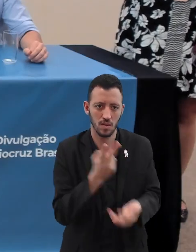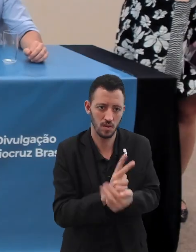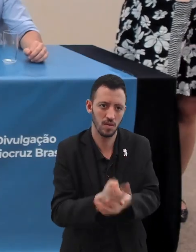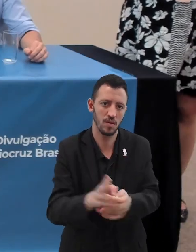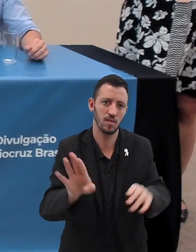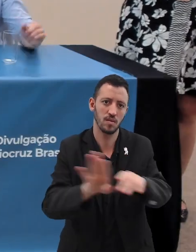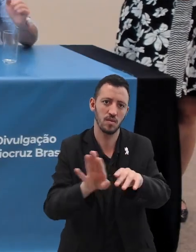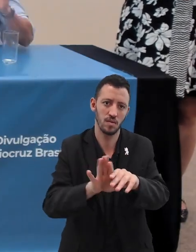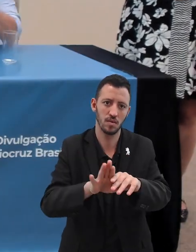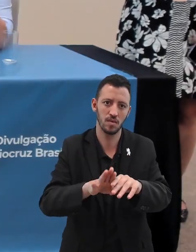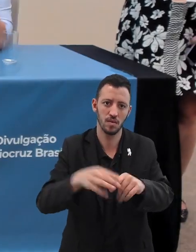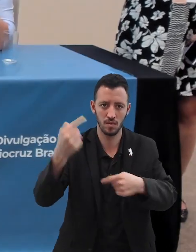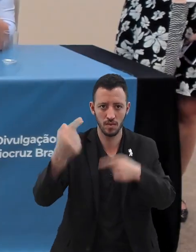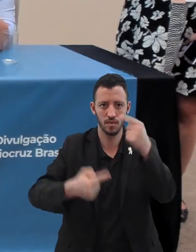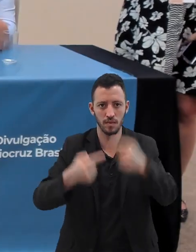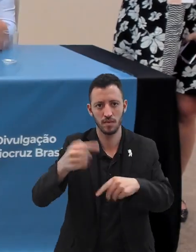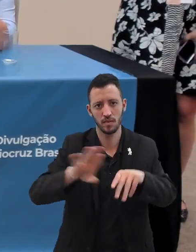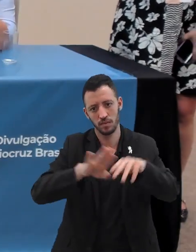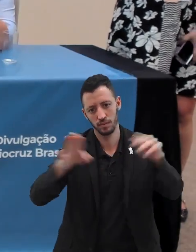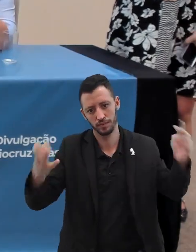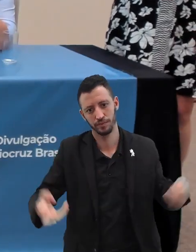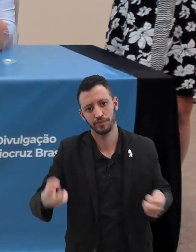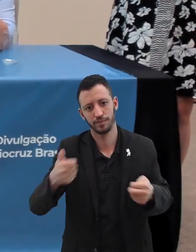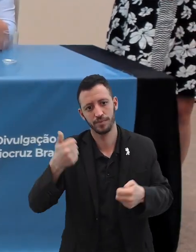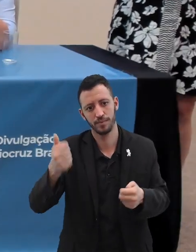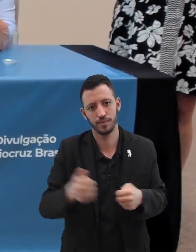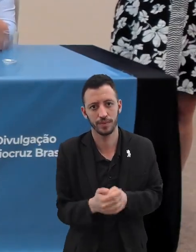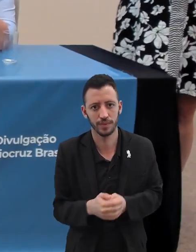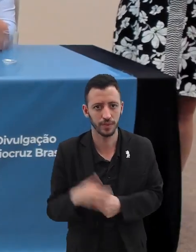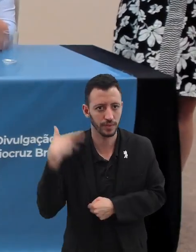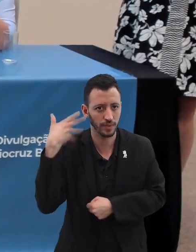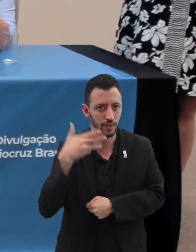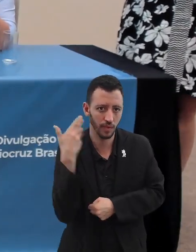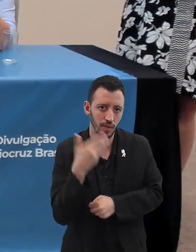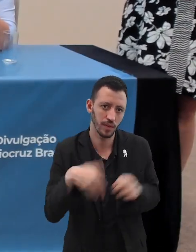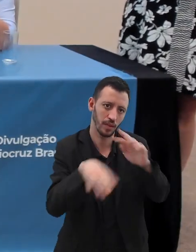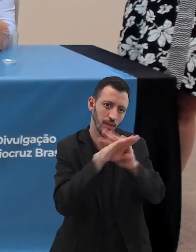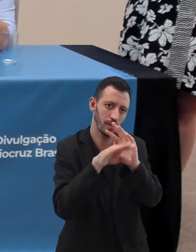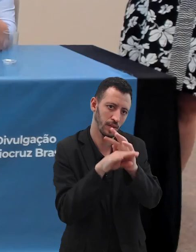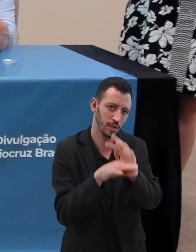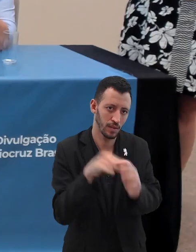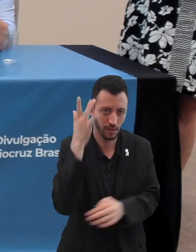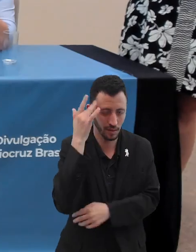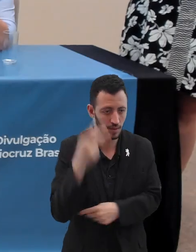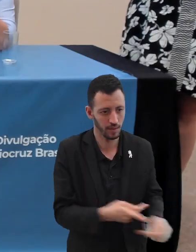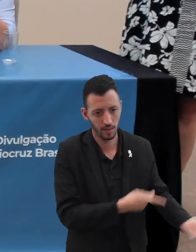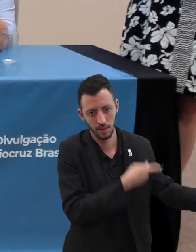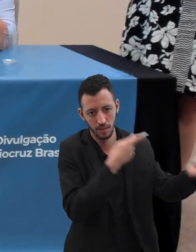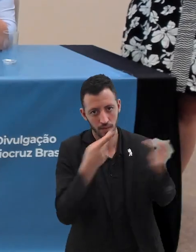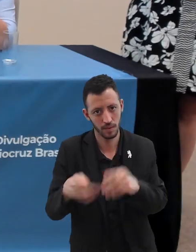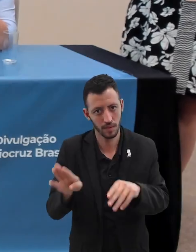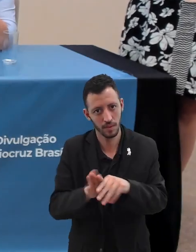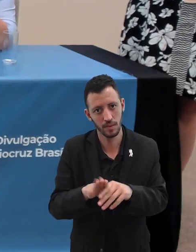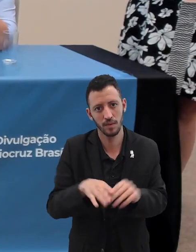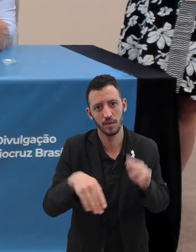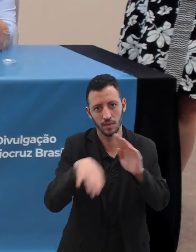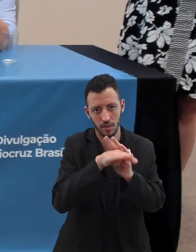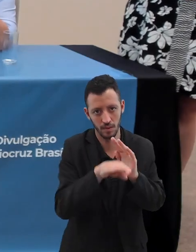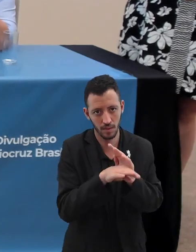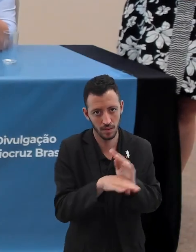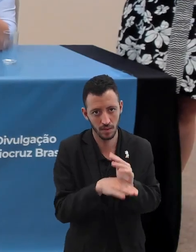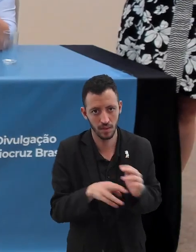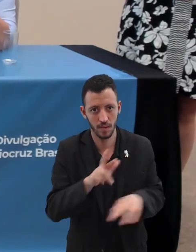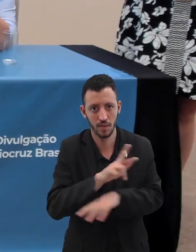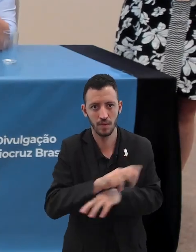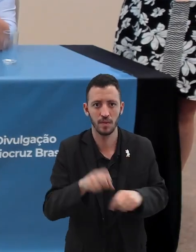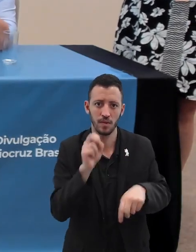continua com as nossas mesas temáticas. Na programação amanhã à tarde tem uma visita ao SESILAB programada,